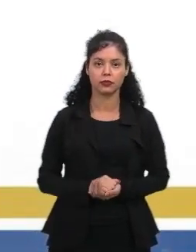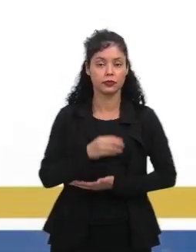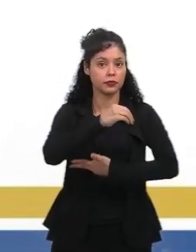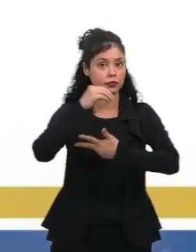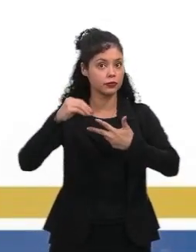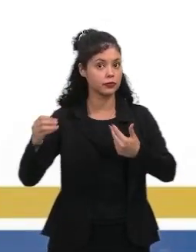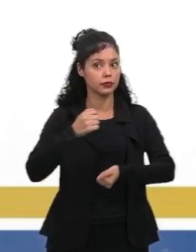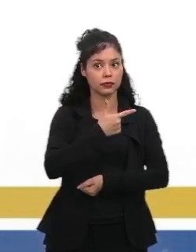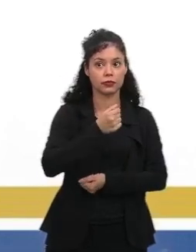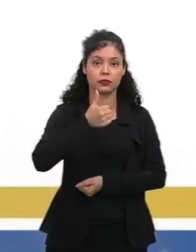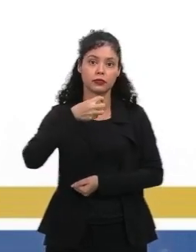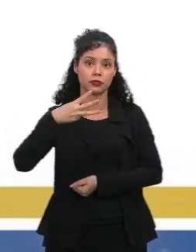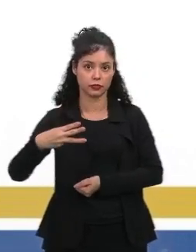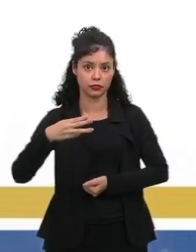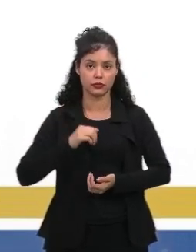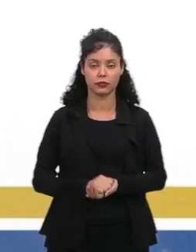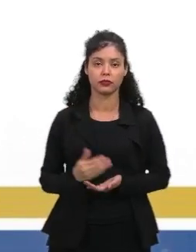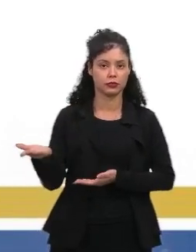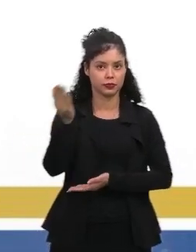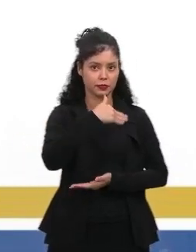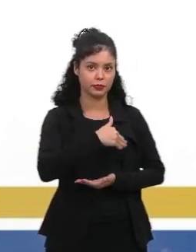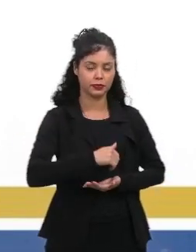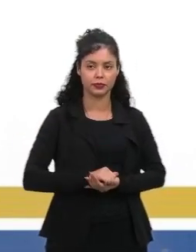Enem 2023. Vem comigo.